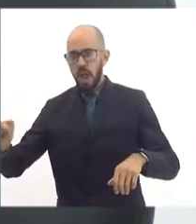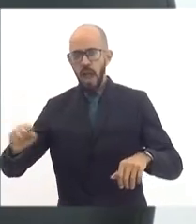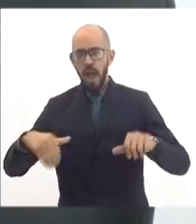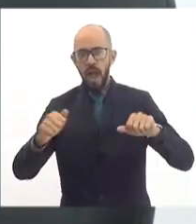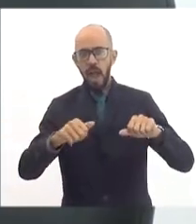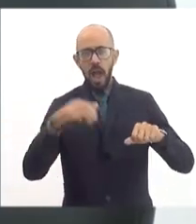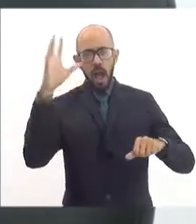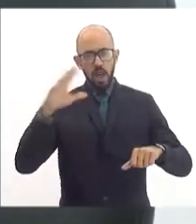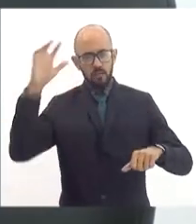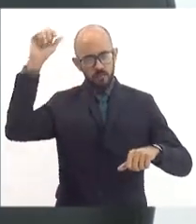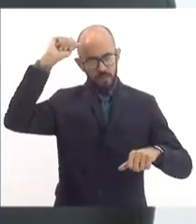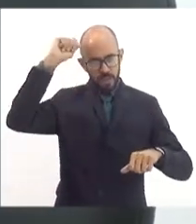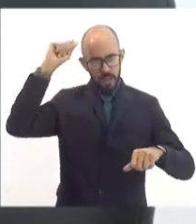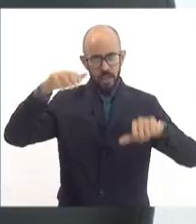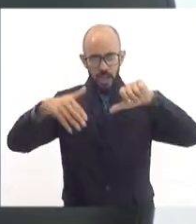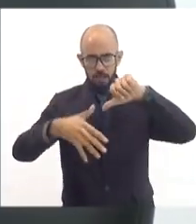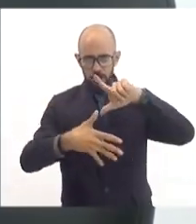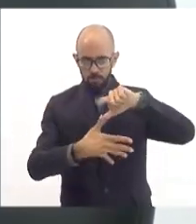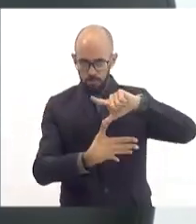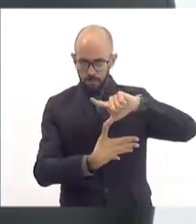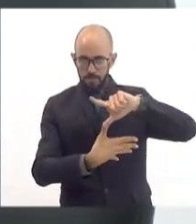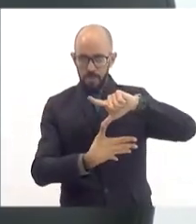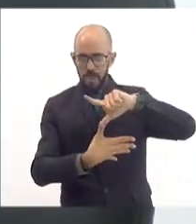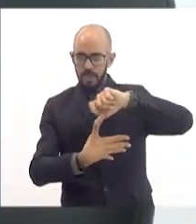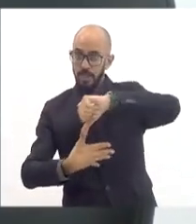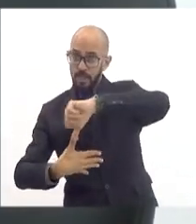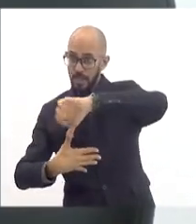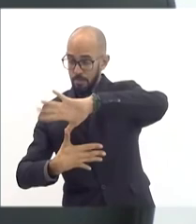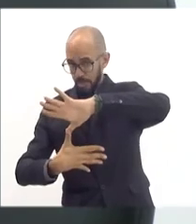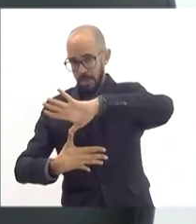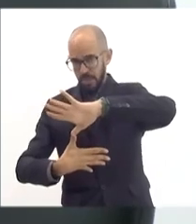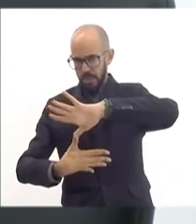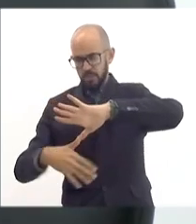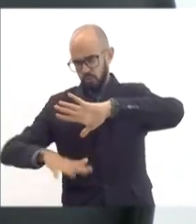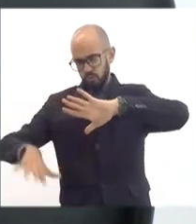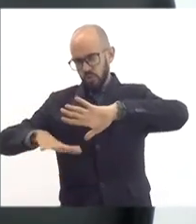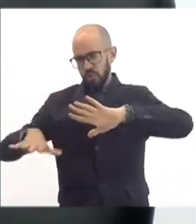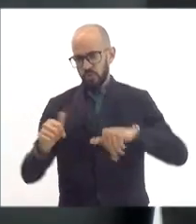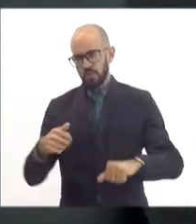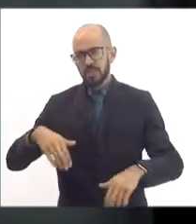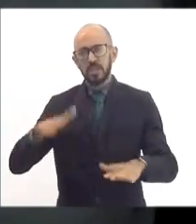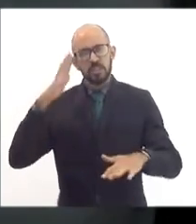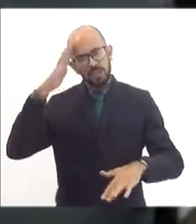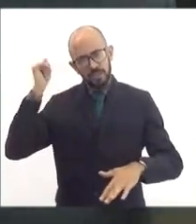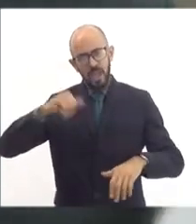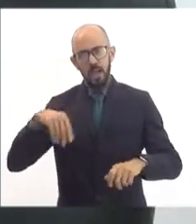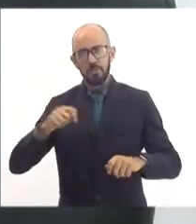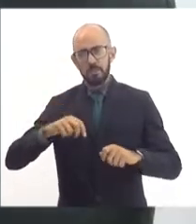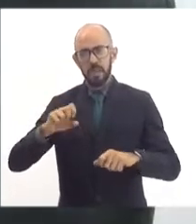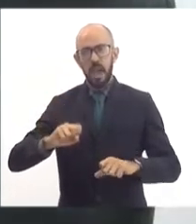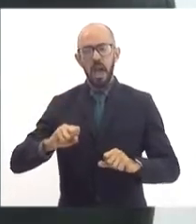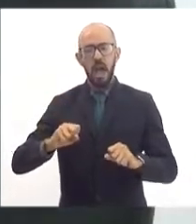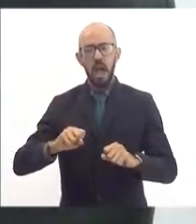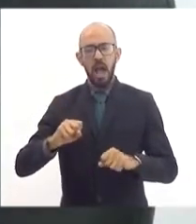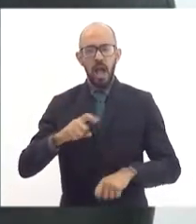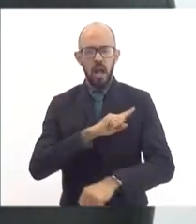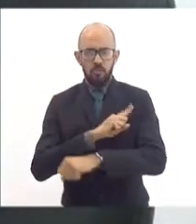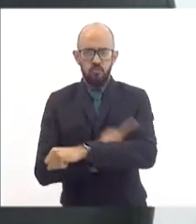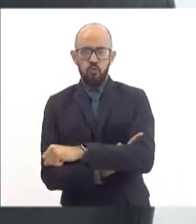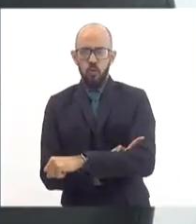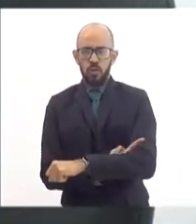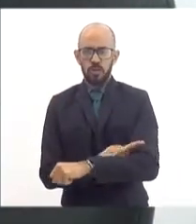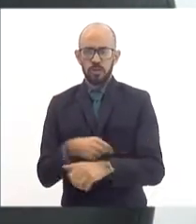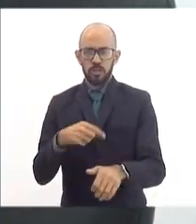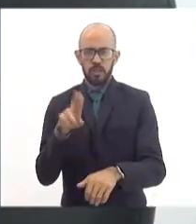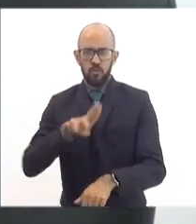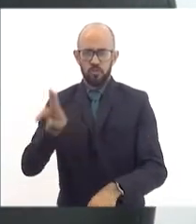máximo, pensa no Rio, né? Não é Pensa Rio. A gente sabe a força da academia, que a academia tem no Rio de Janeiro, tem que ter projeto de